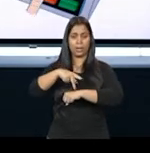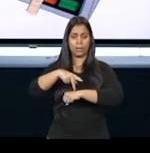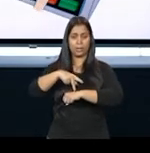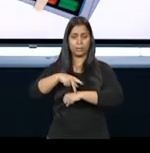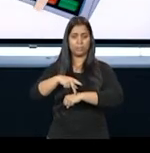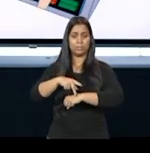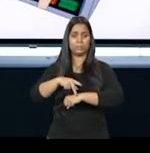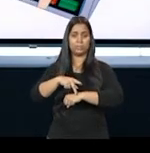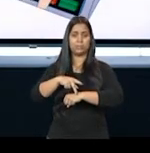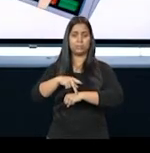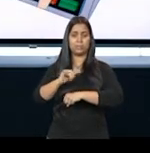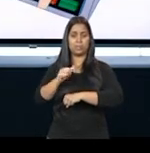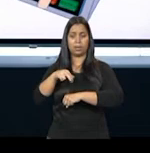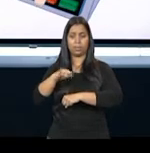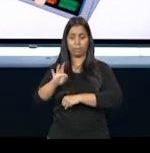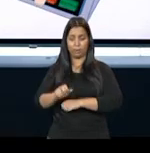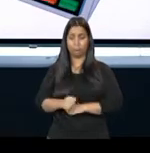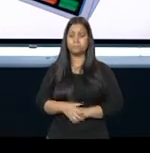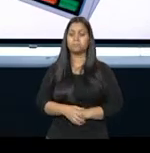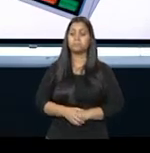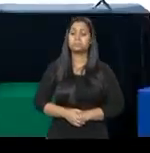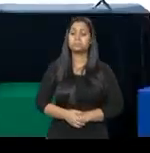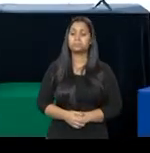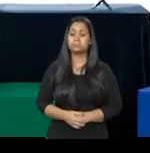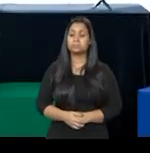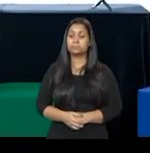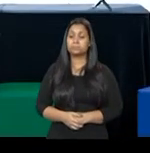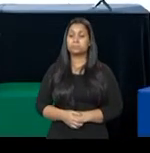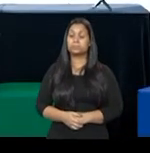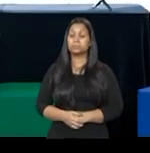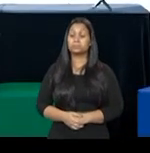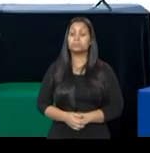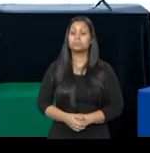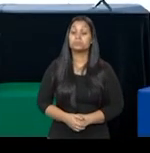um regime monárquico parlamentarista.